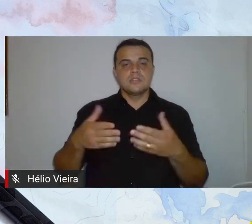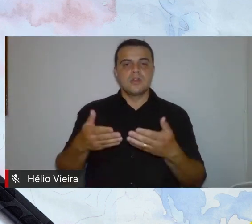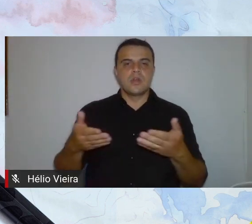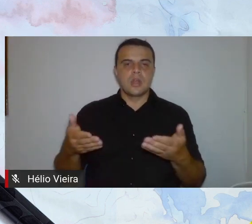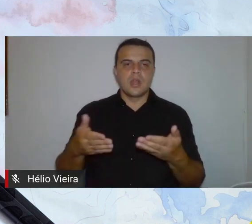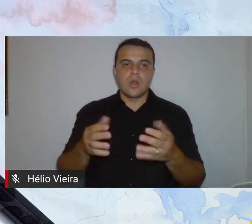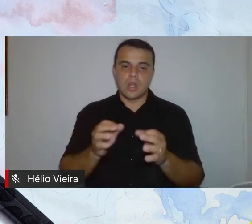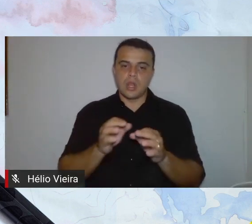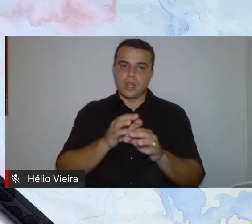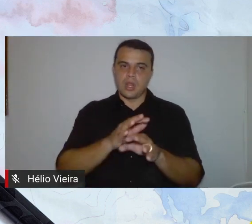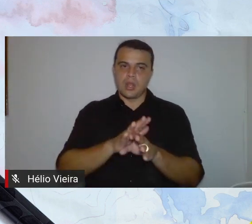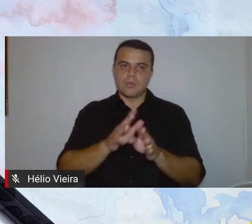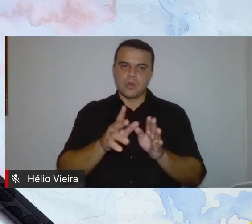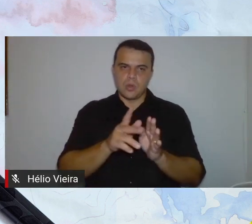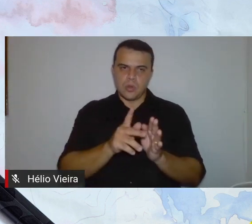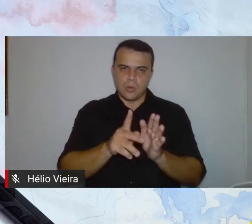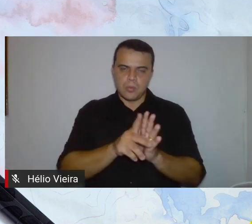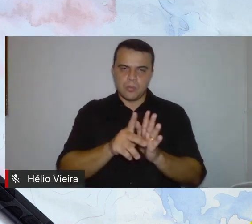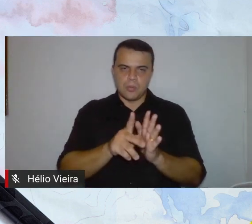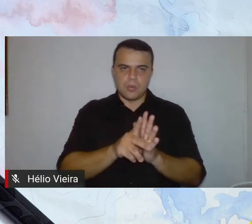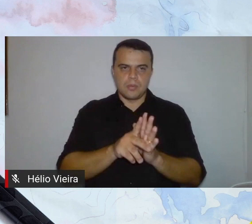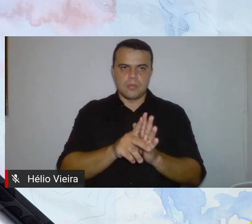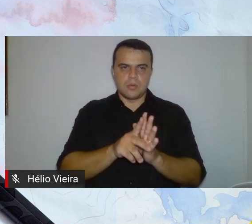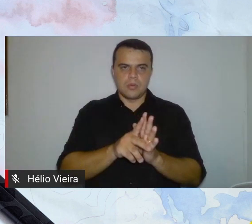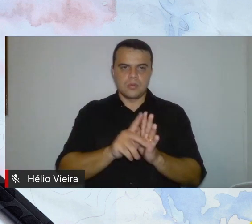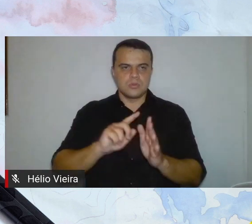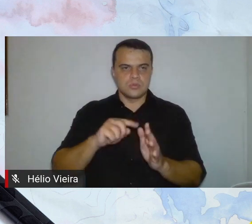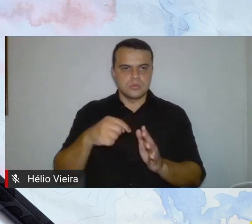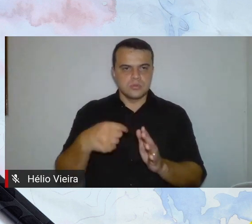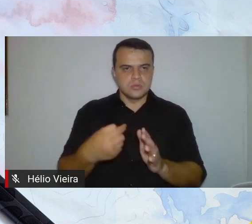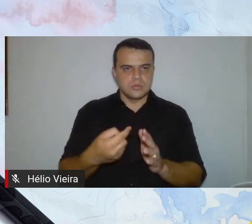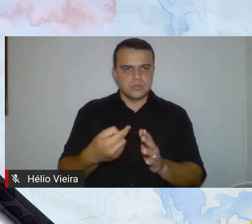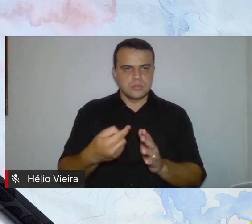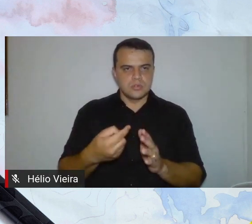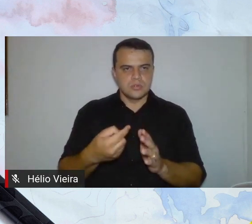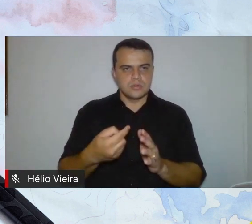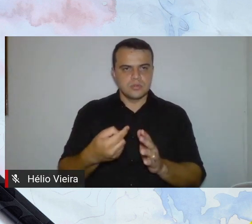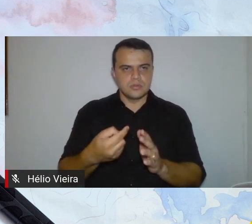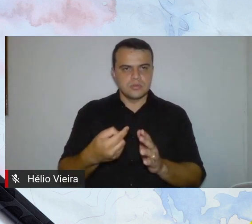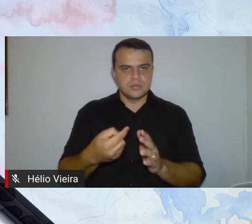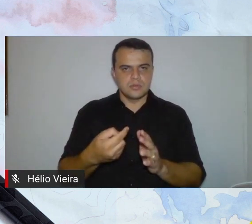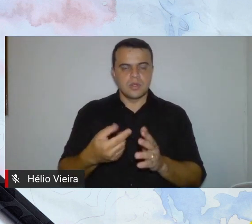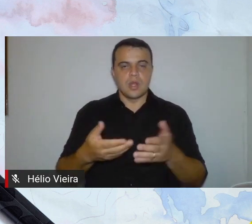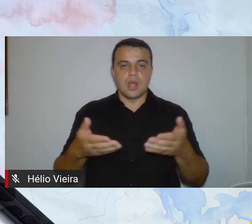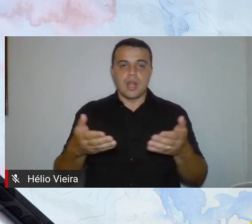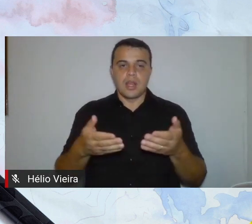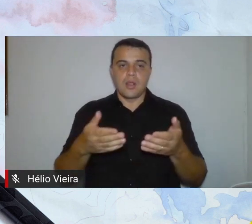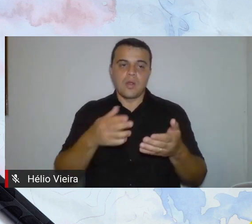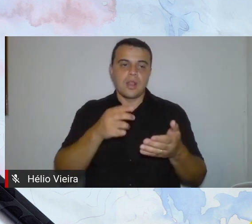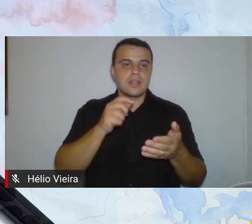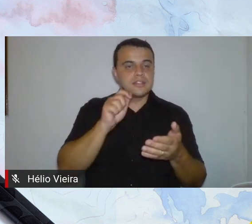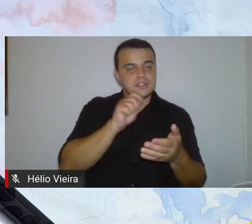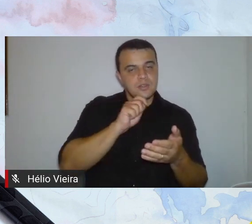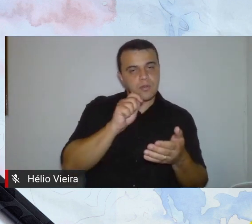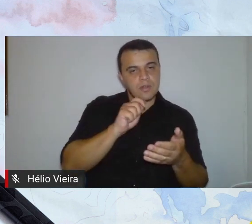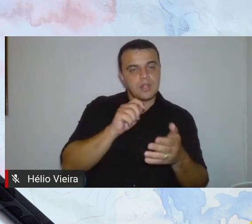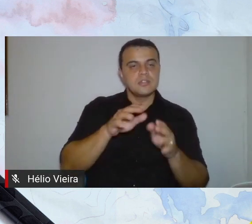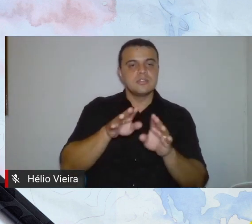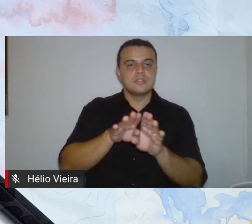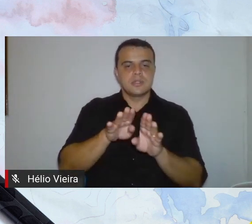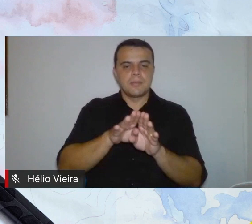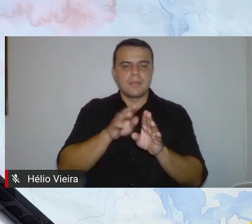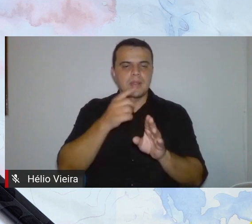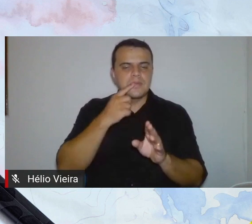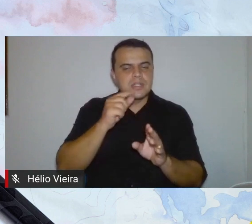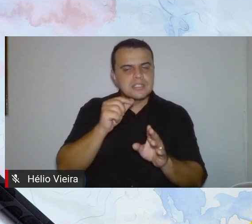finalizando agora essa parte justamente da nossa escova de dentes, perdão, e do sal grosso e do